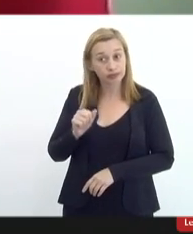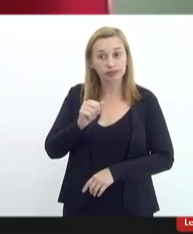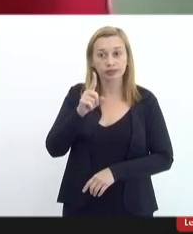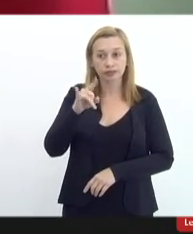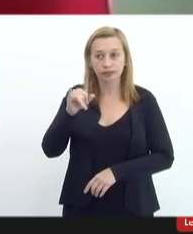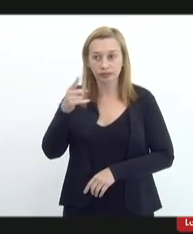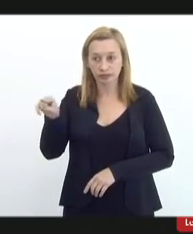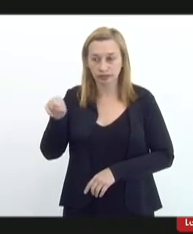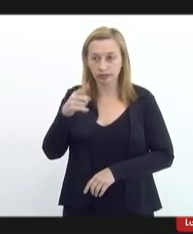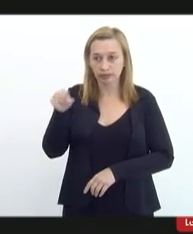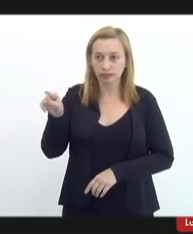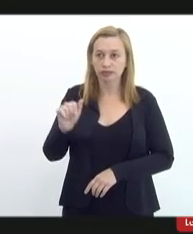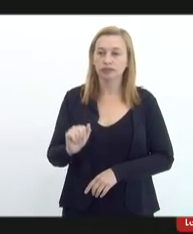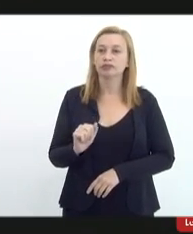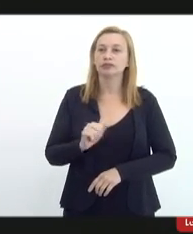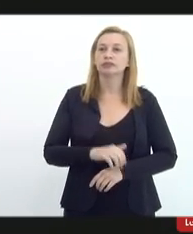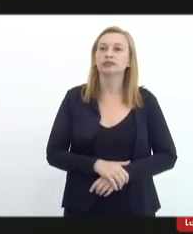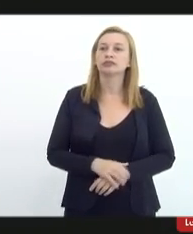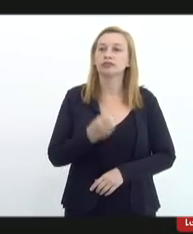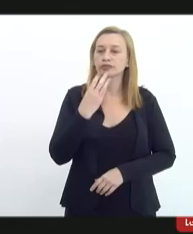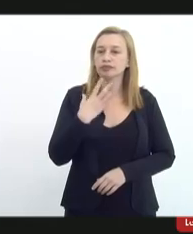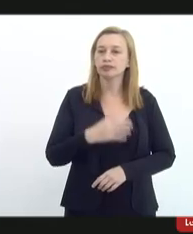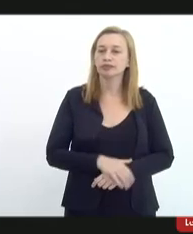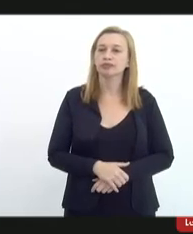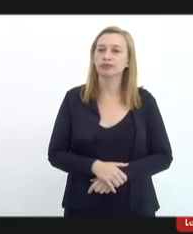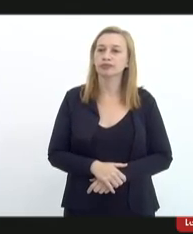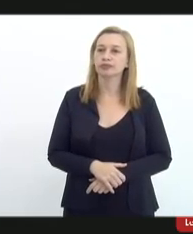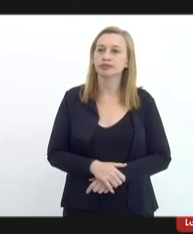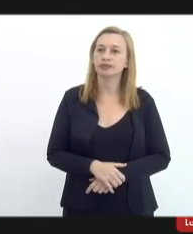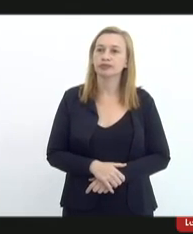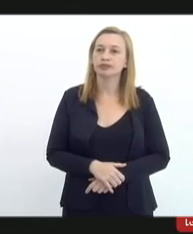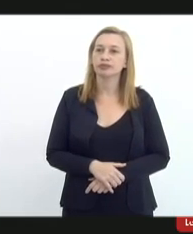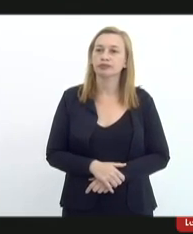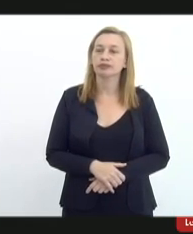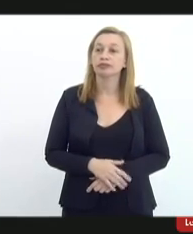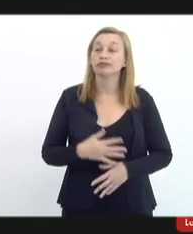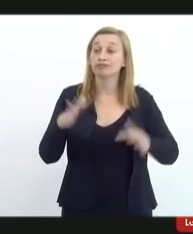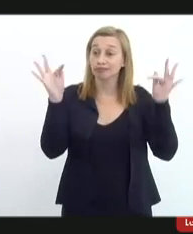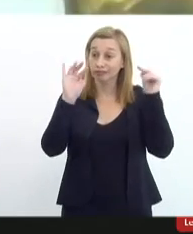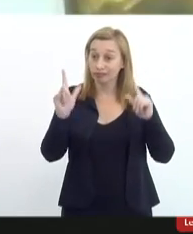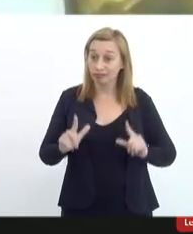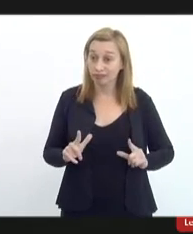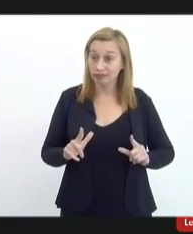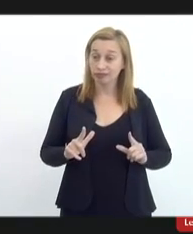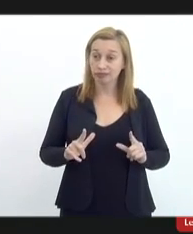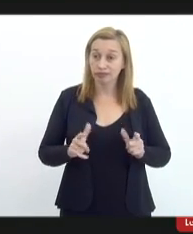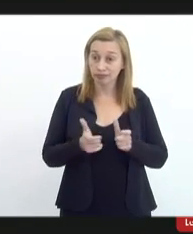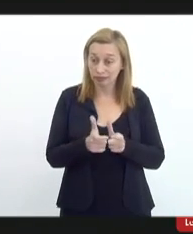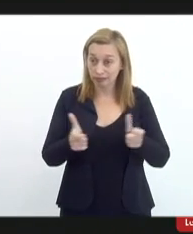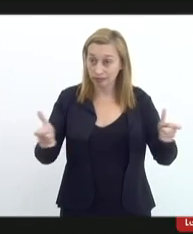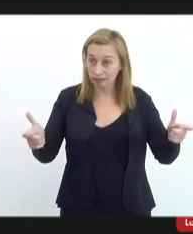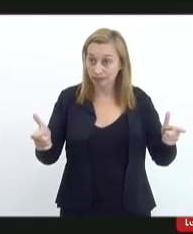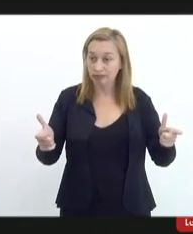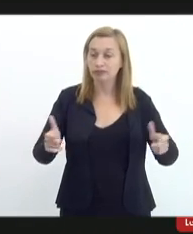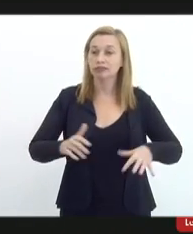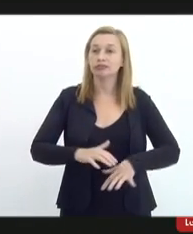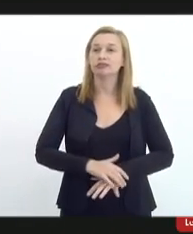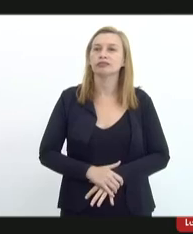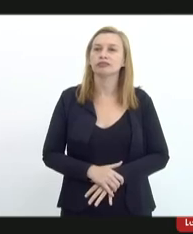favor. Bom, é uma felicidade imensa. Alô? Ter